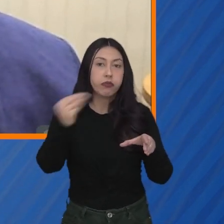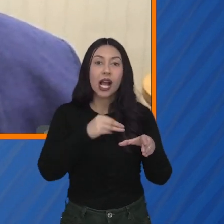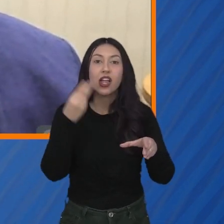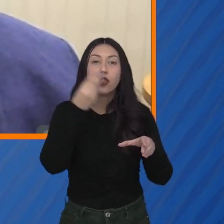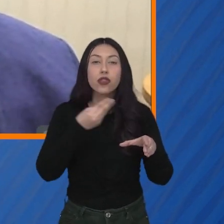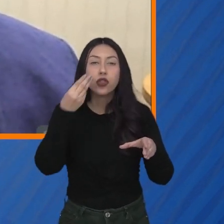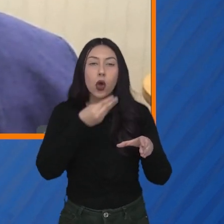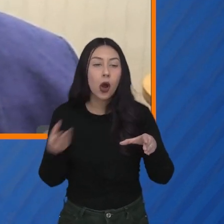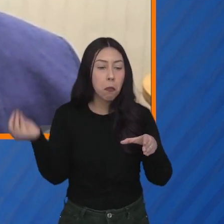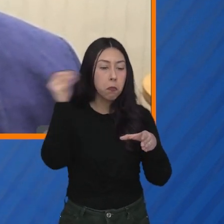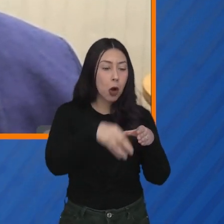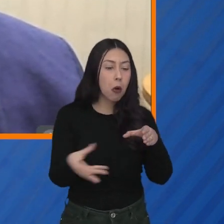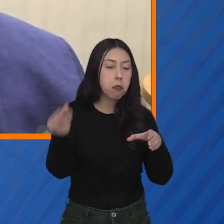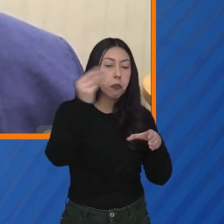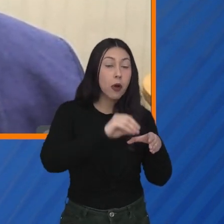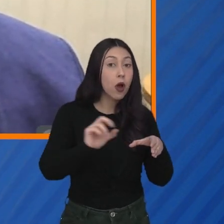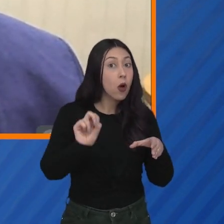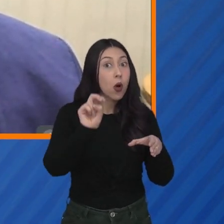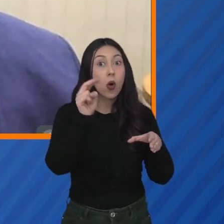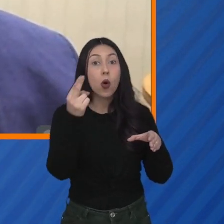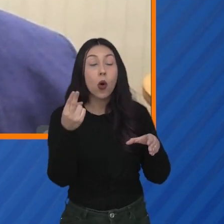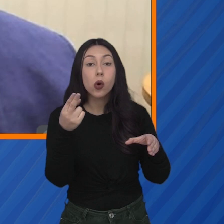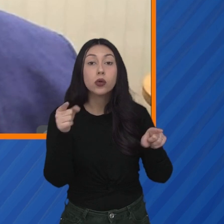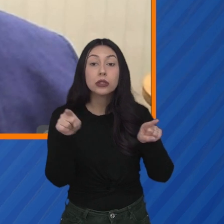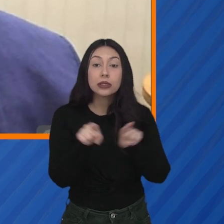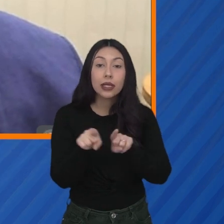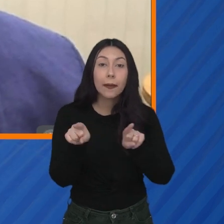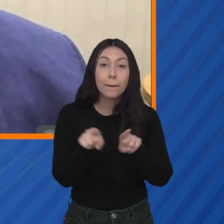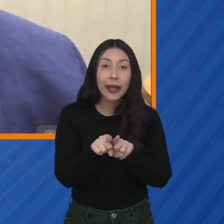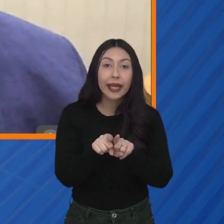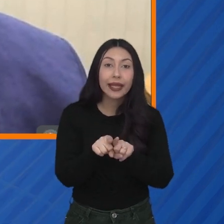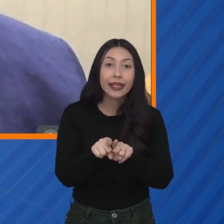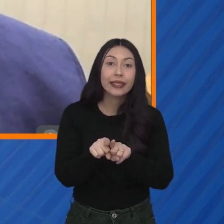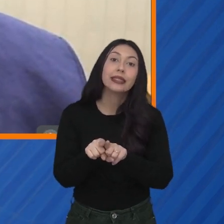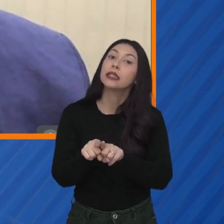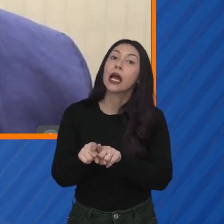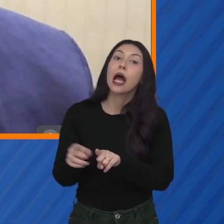de açúcares, seja diretamente no mel ou por